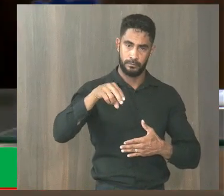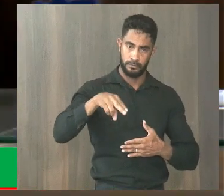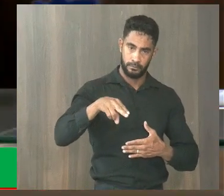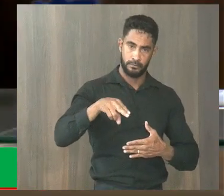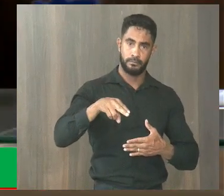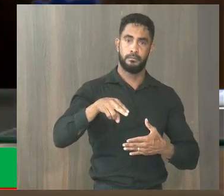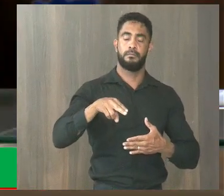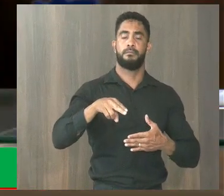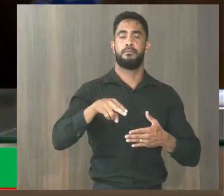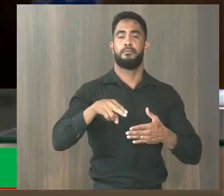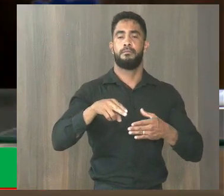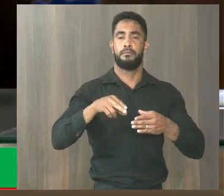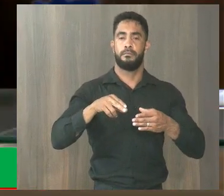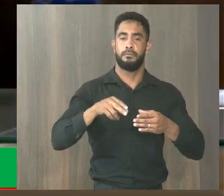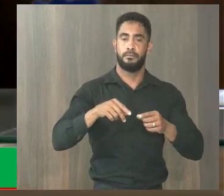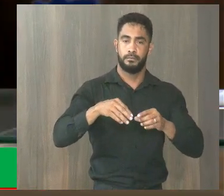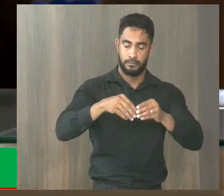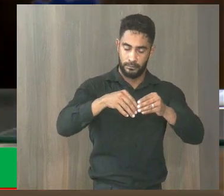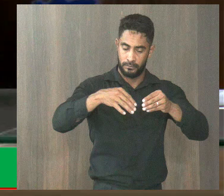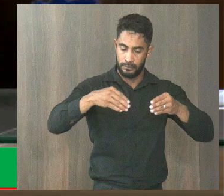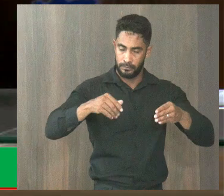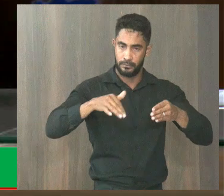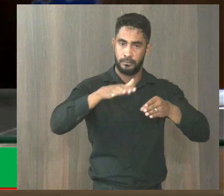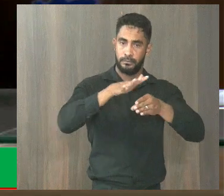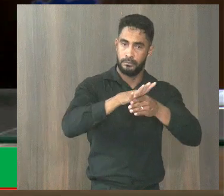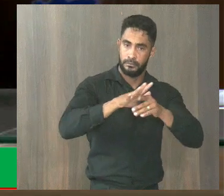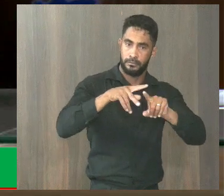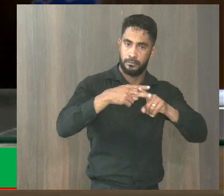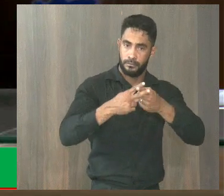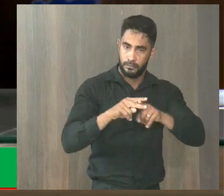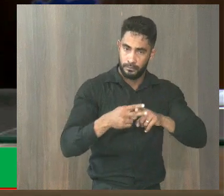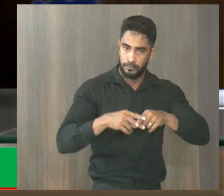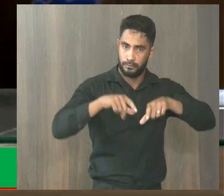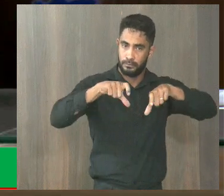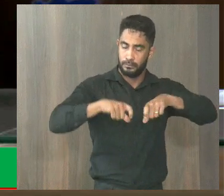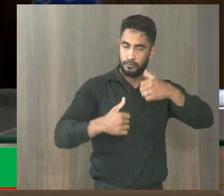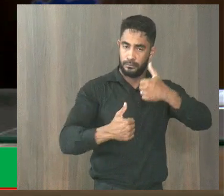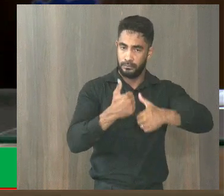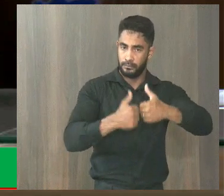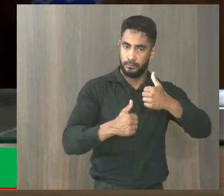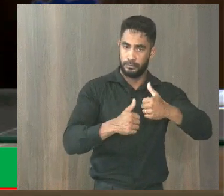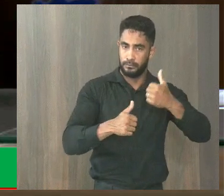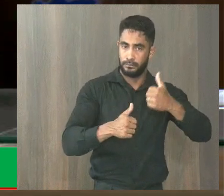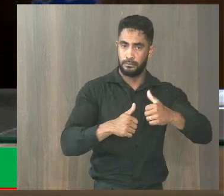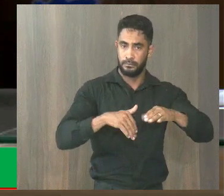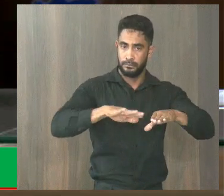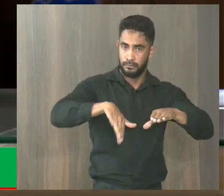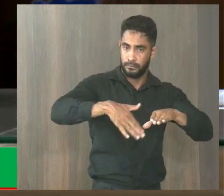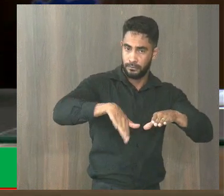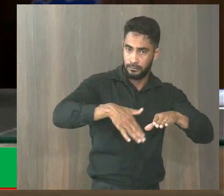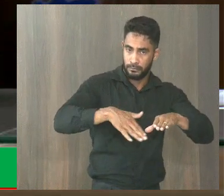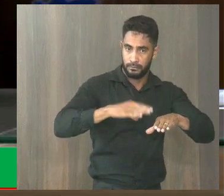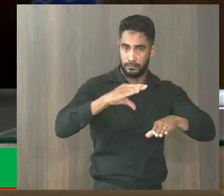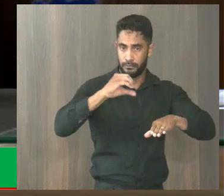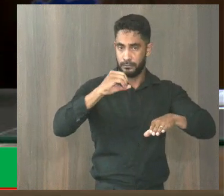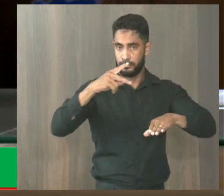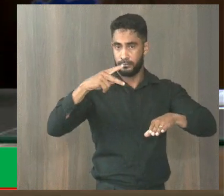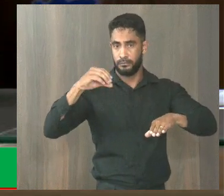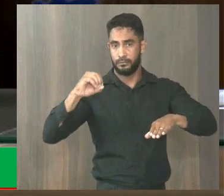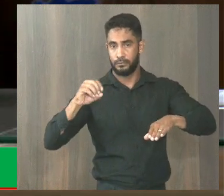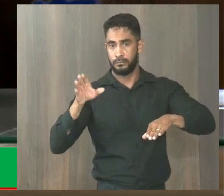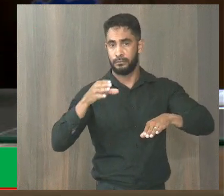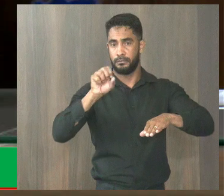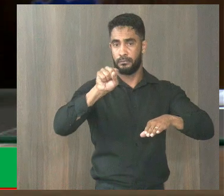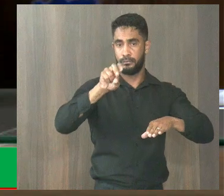das quadras situadas no Copo Sujo. Manutenção e reparos na rua Antônio Celestino de Farias, bairro Veredas, e nas ruas